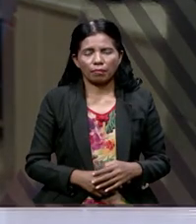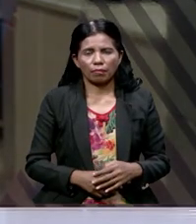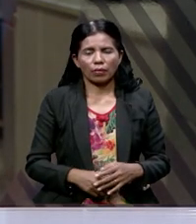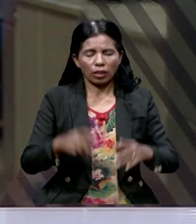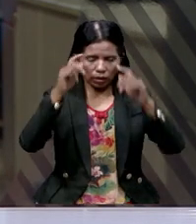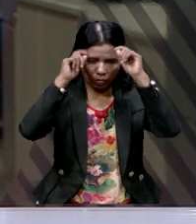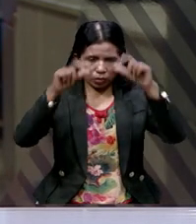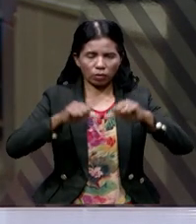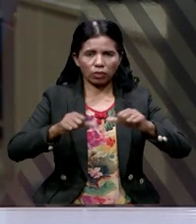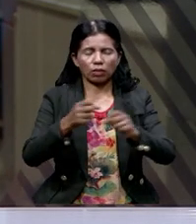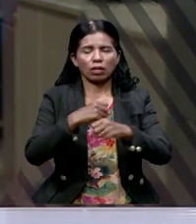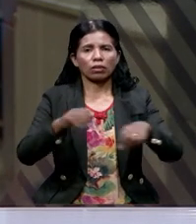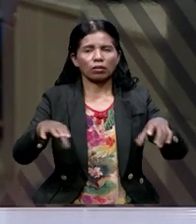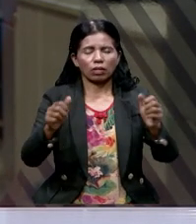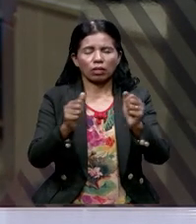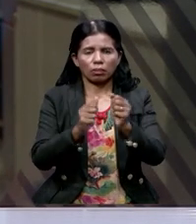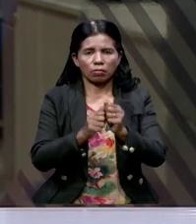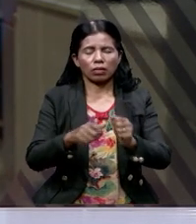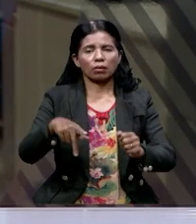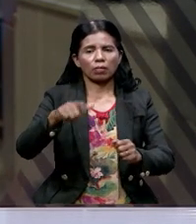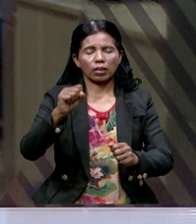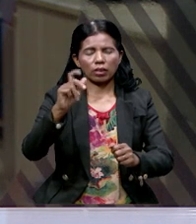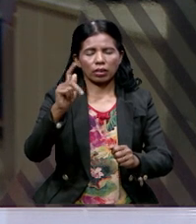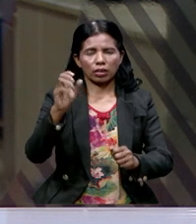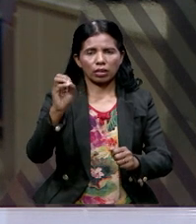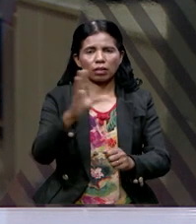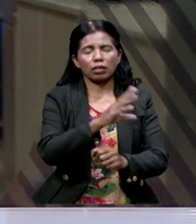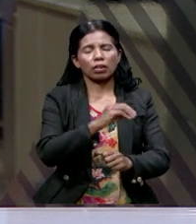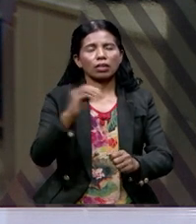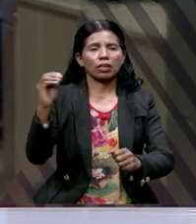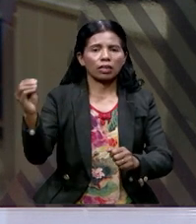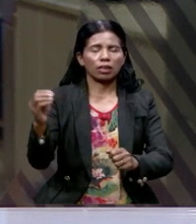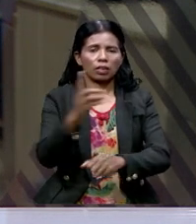Timor-Leste continua a cooperação com o Paquistão e a área defesa.